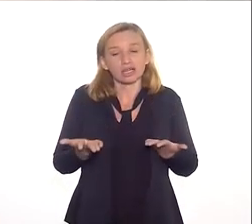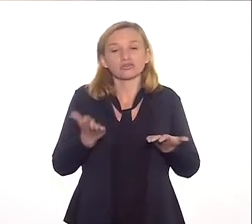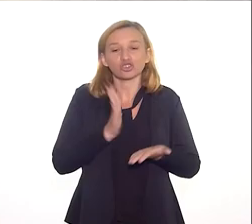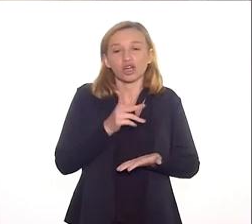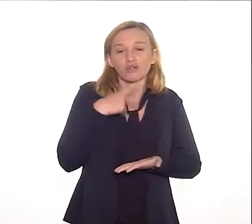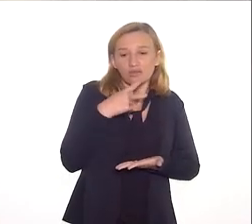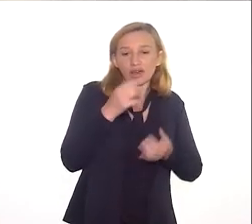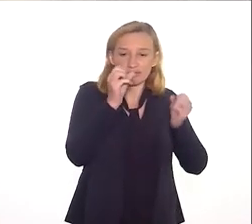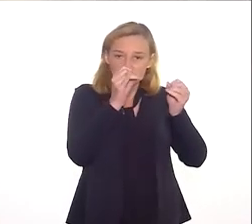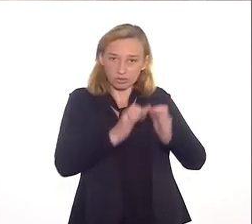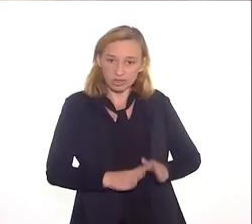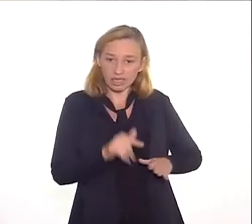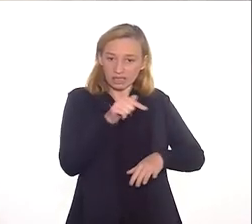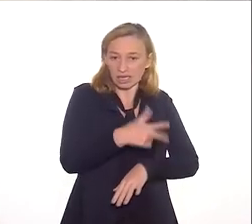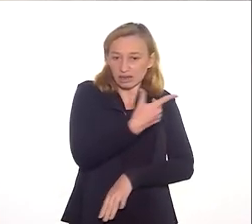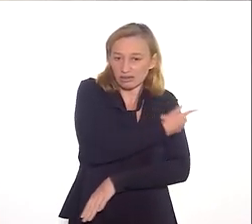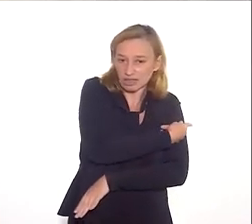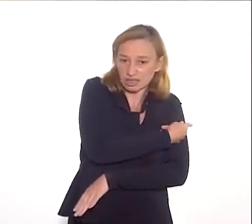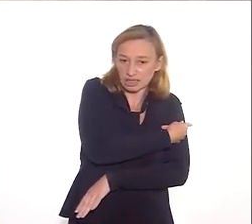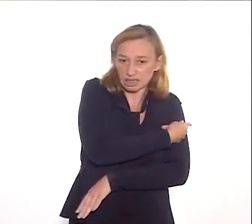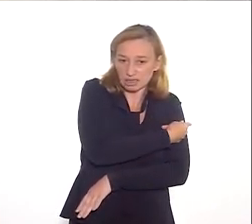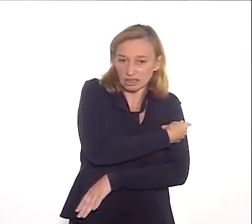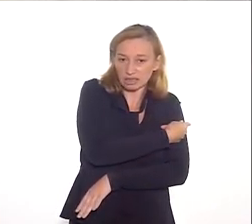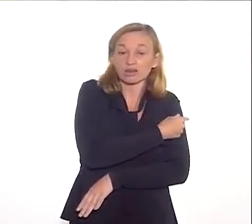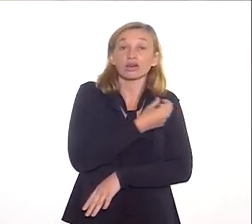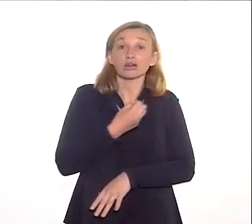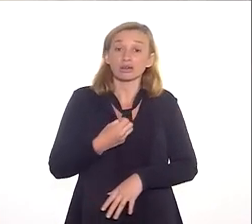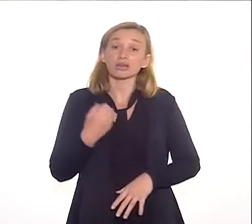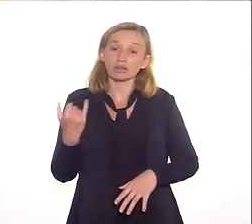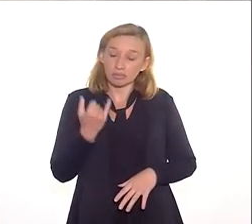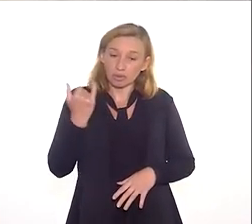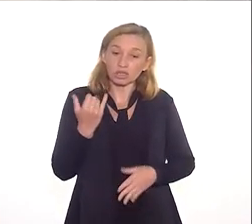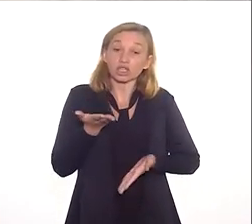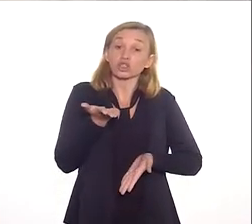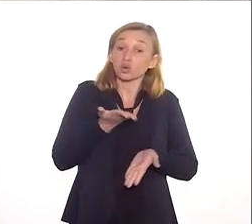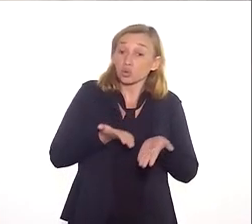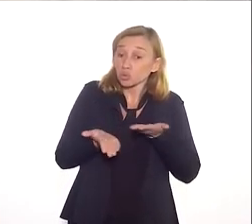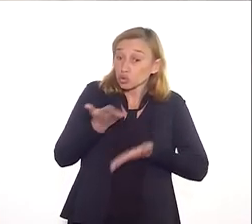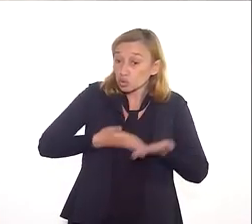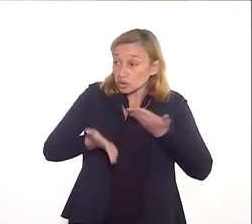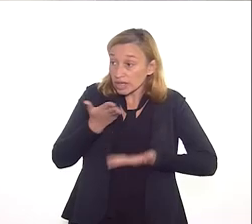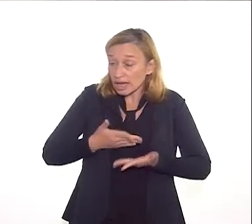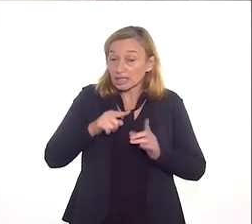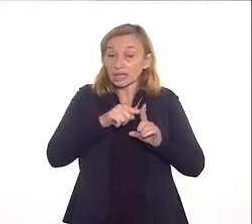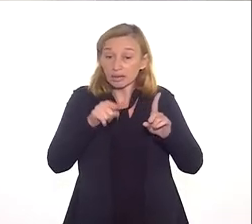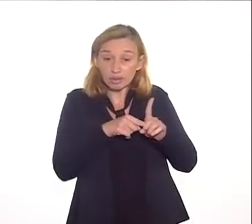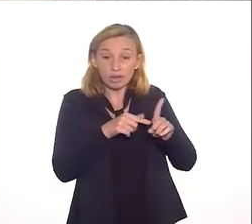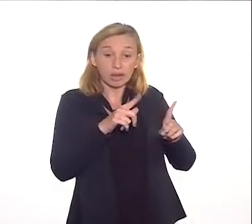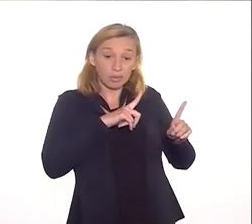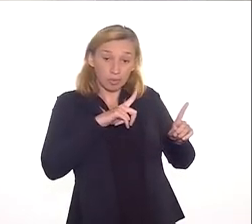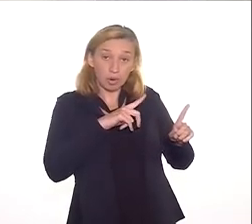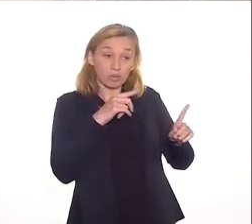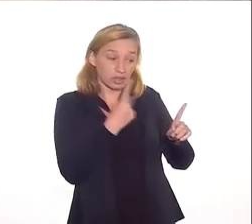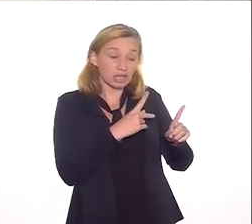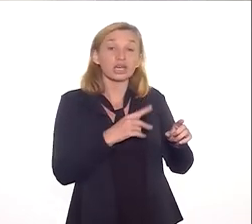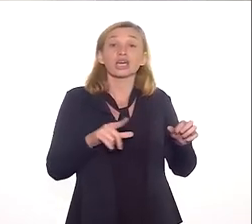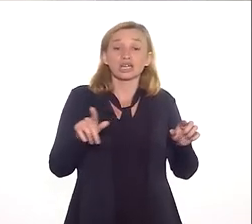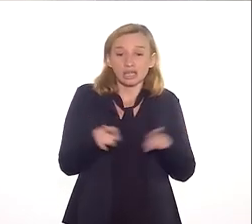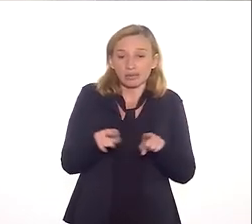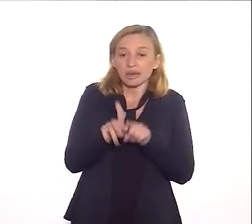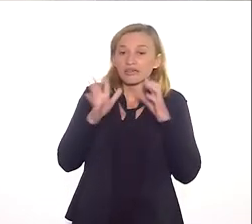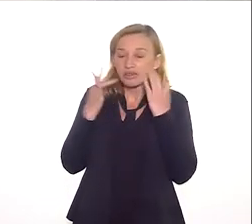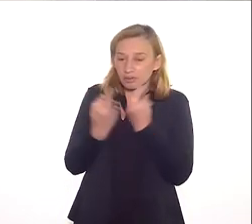acho que já foi bem colocado aqui. Vacina numa ponta, sem dúvida nenhuma, os cuidados que a gestante tem que ter com ela própria e com